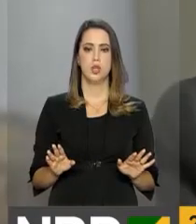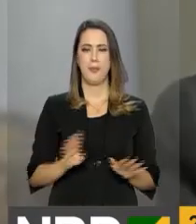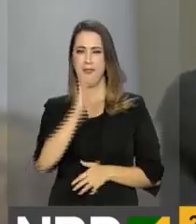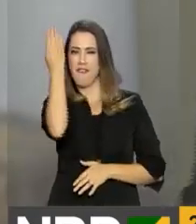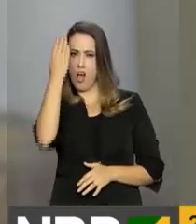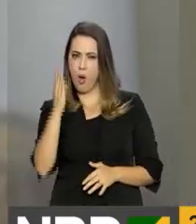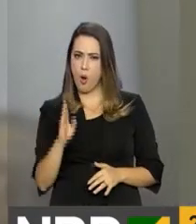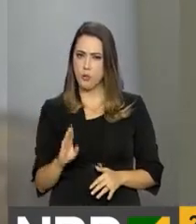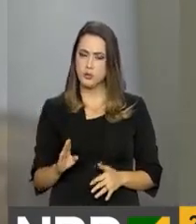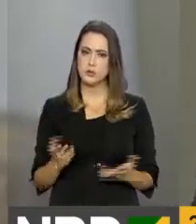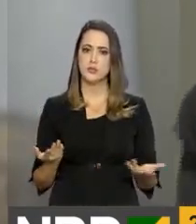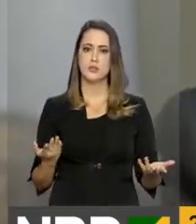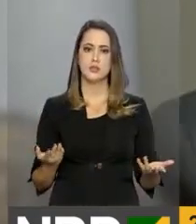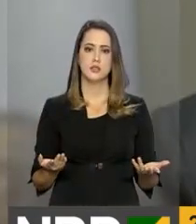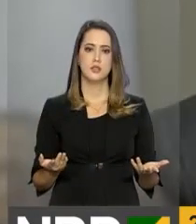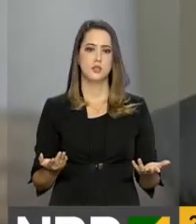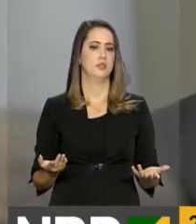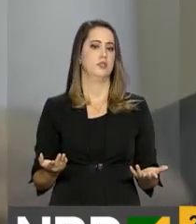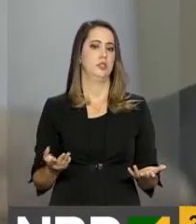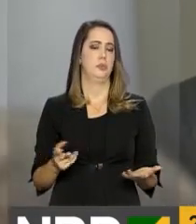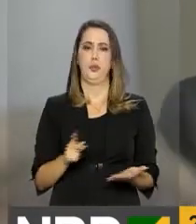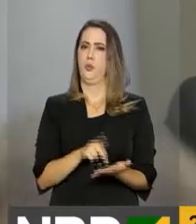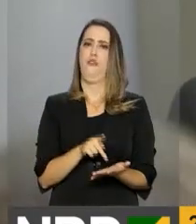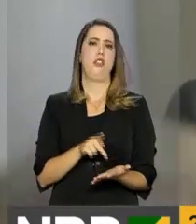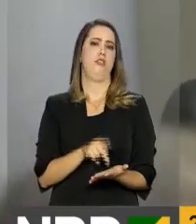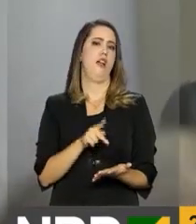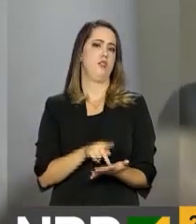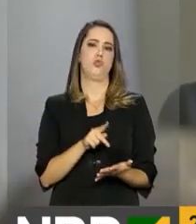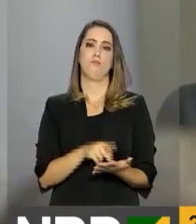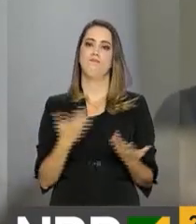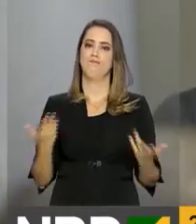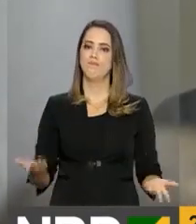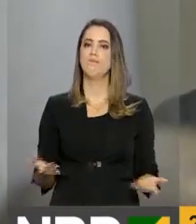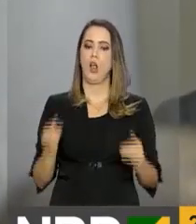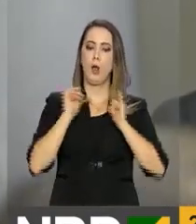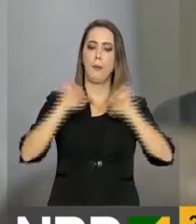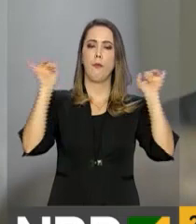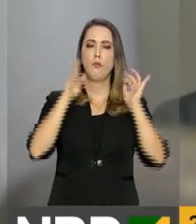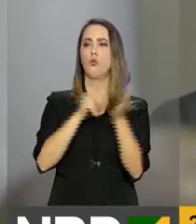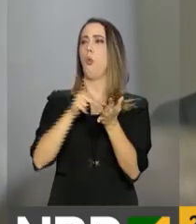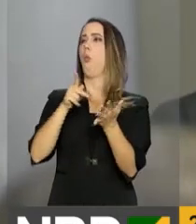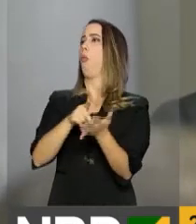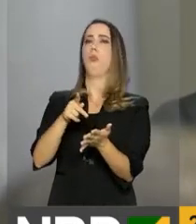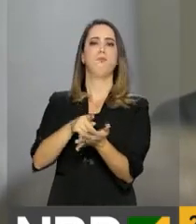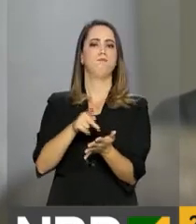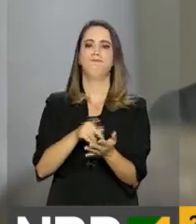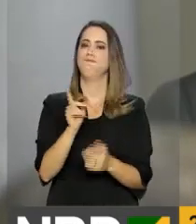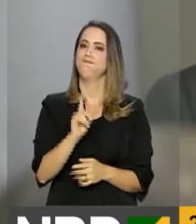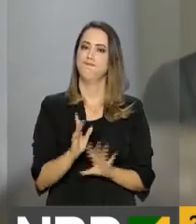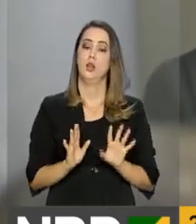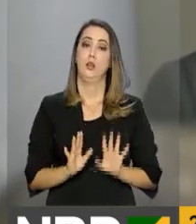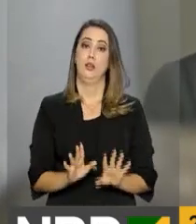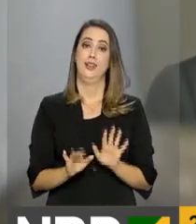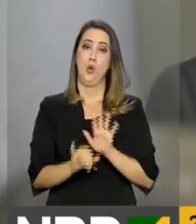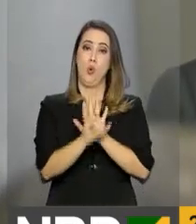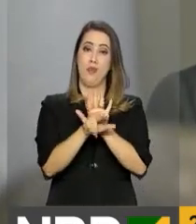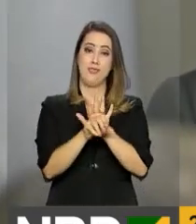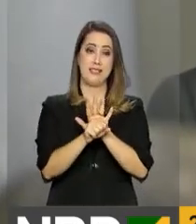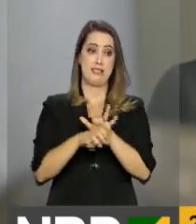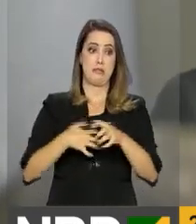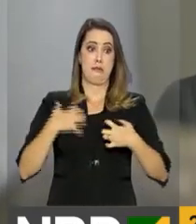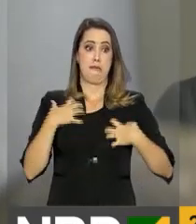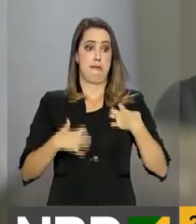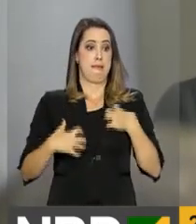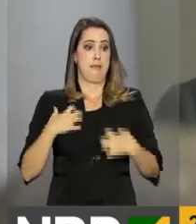verdadeira, para não dizer que é falsa, não é? Mas não verdadeira em relação à Previdência, e isso apavorou